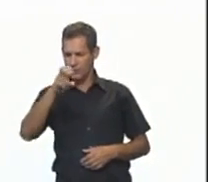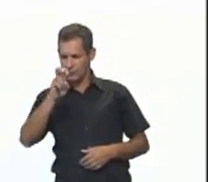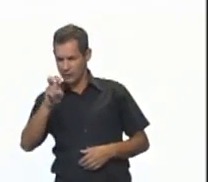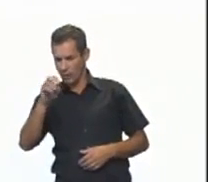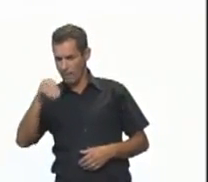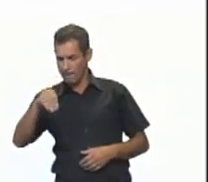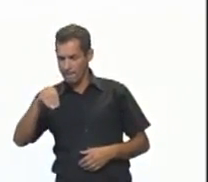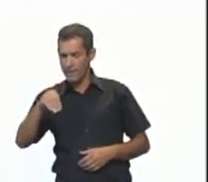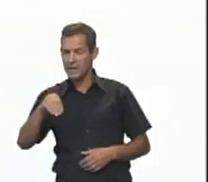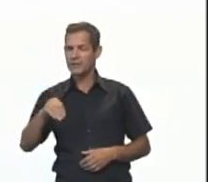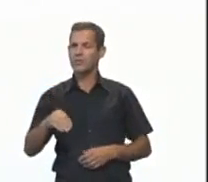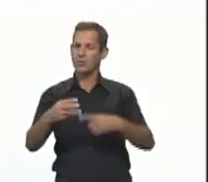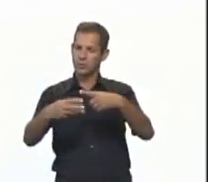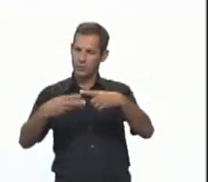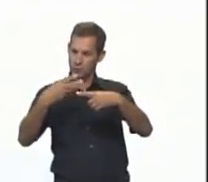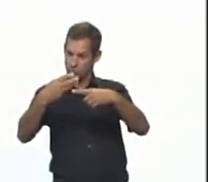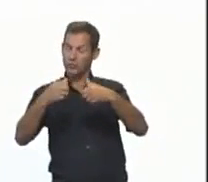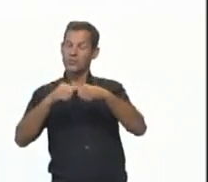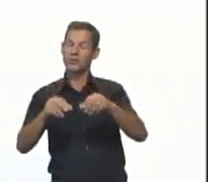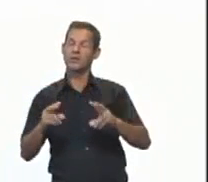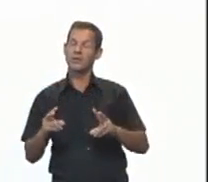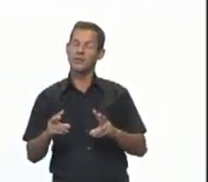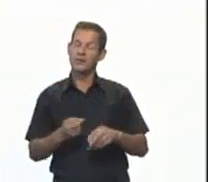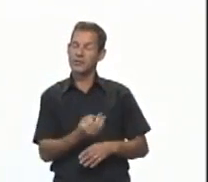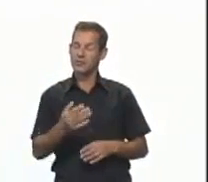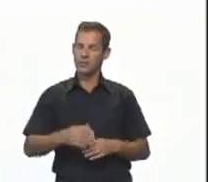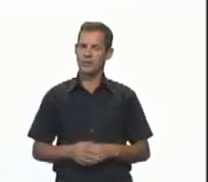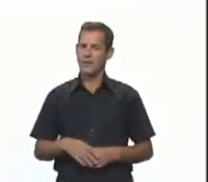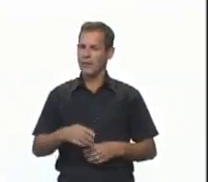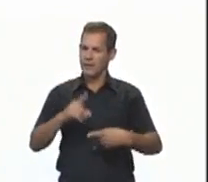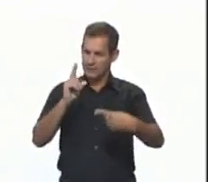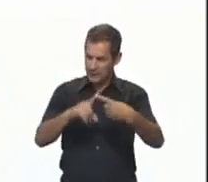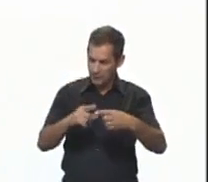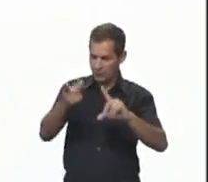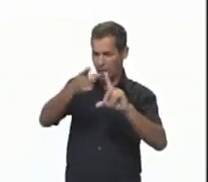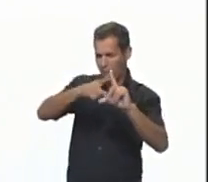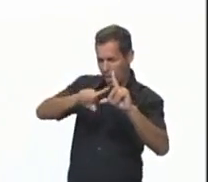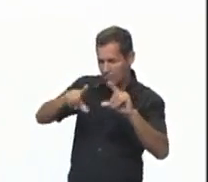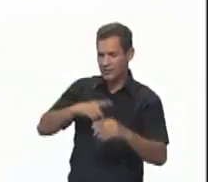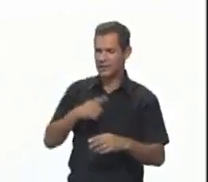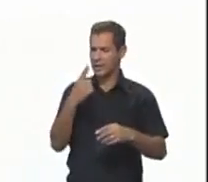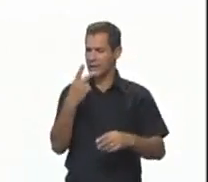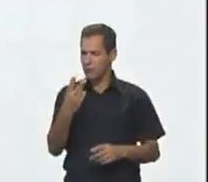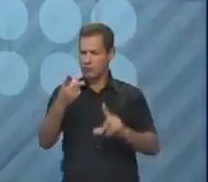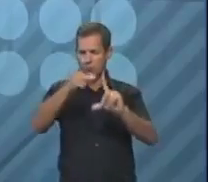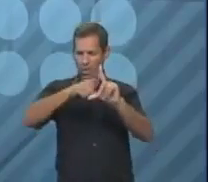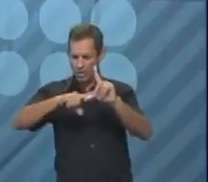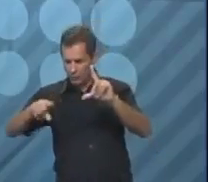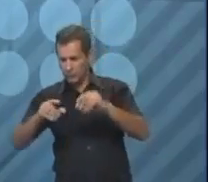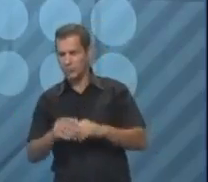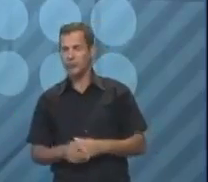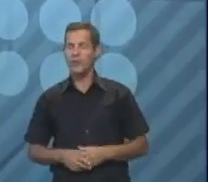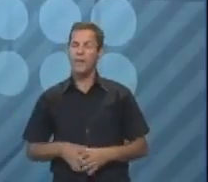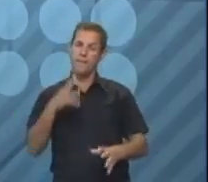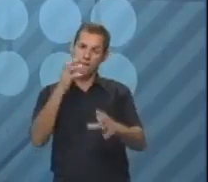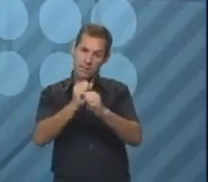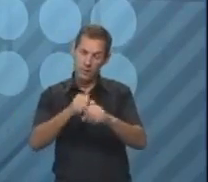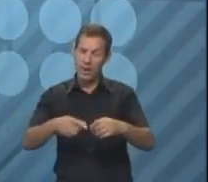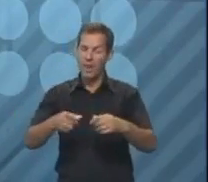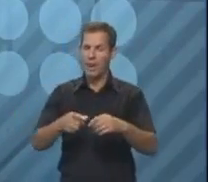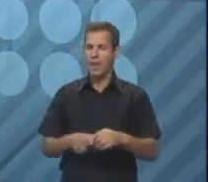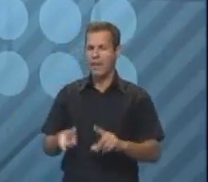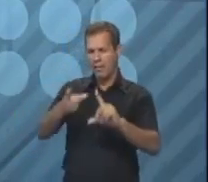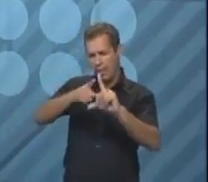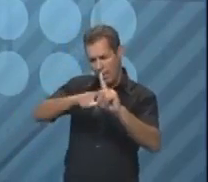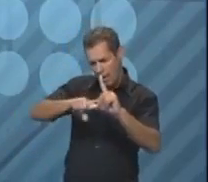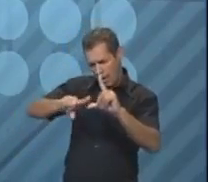981,25 metros cúbicos. Esse é o volume da primeira parábola, porque a gente tem duas parábolas sendo rotacionadas. Então, a primeira,